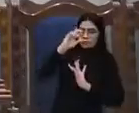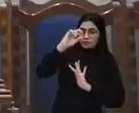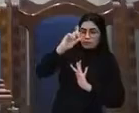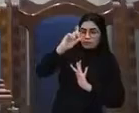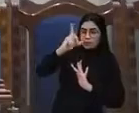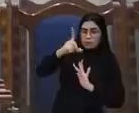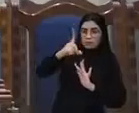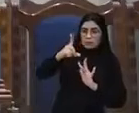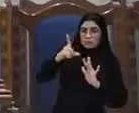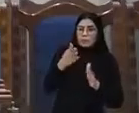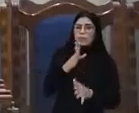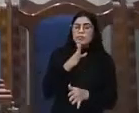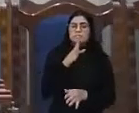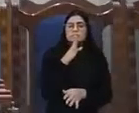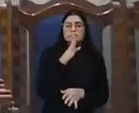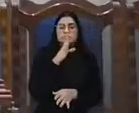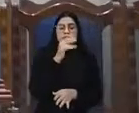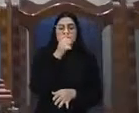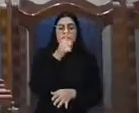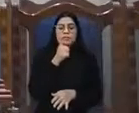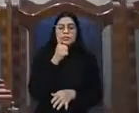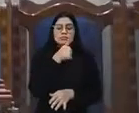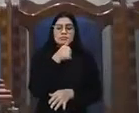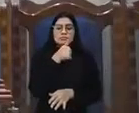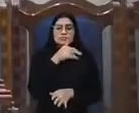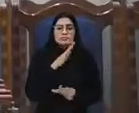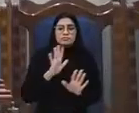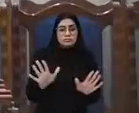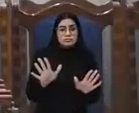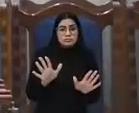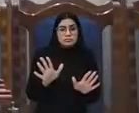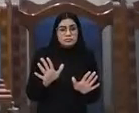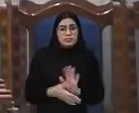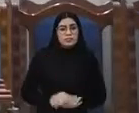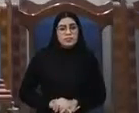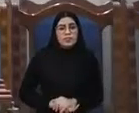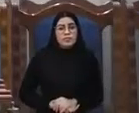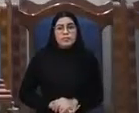a criação. E os leões ficaram lá tudo quietinho,